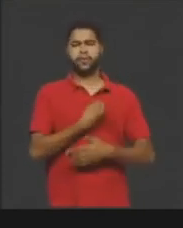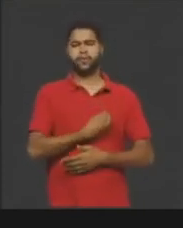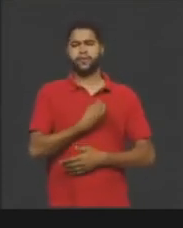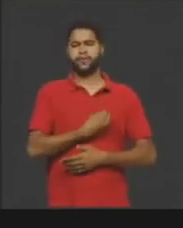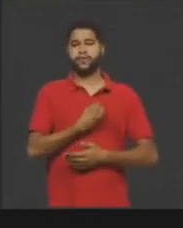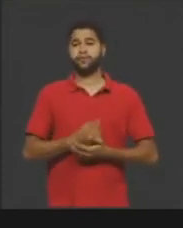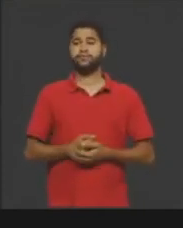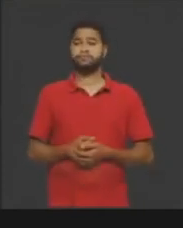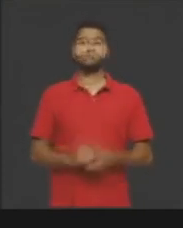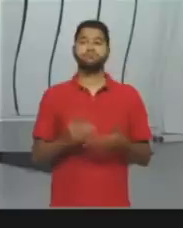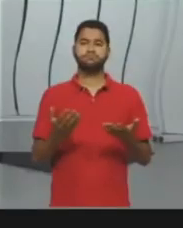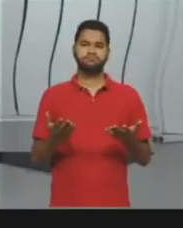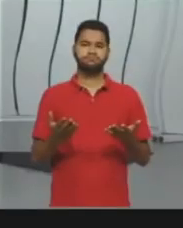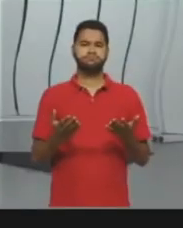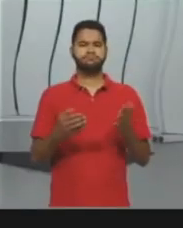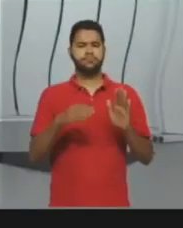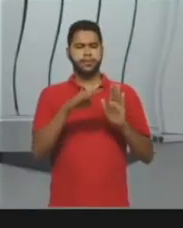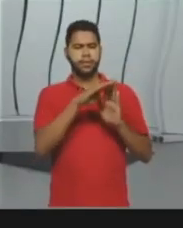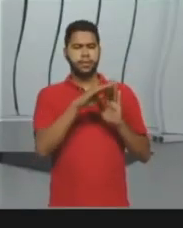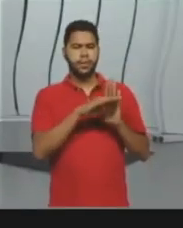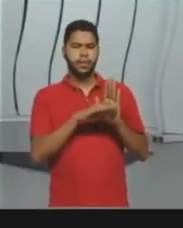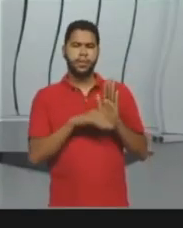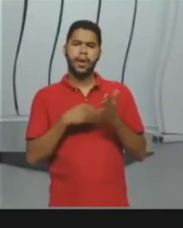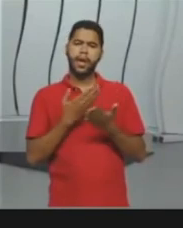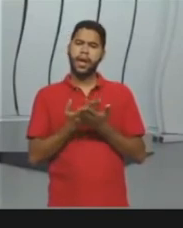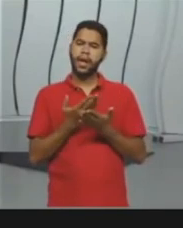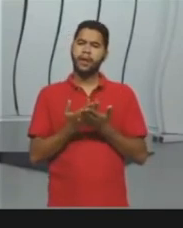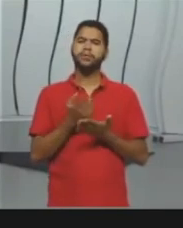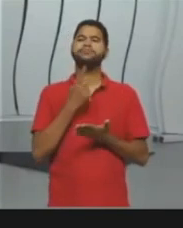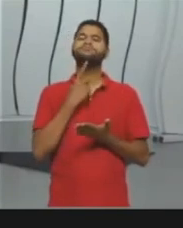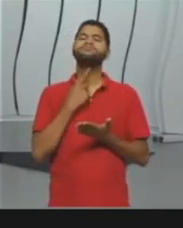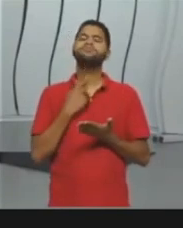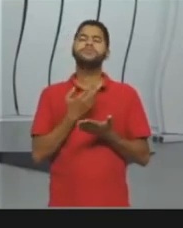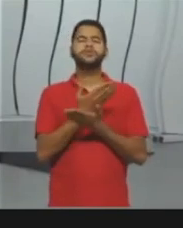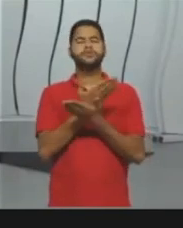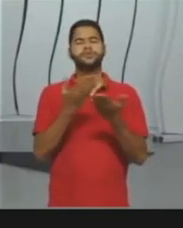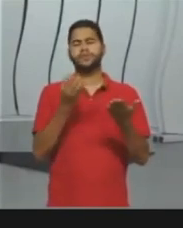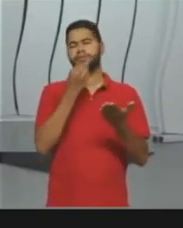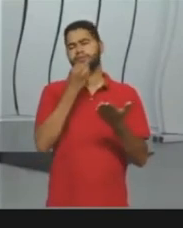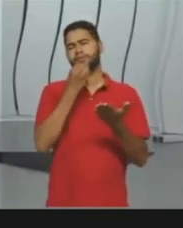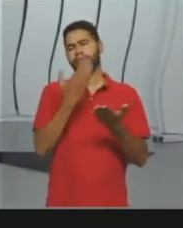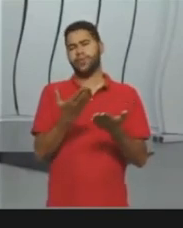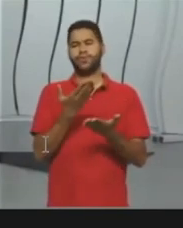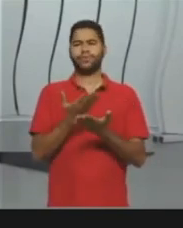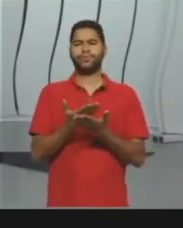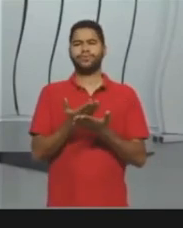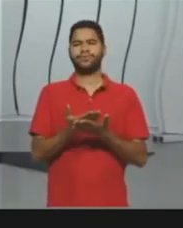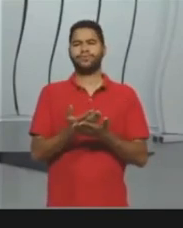Bom, então esses foram os pontos principais dessa aula. No mais, eu desejo a você bons estudos.